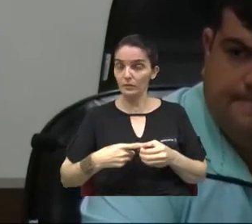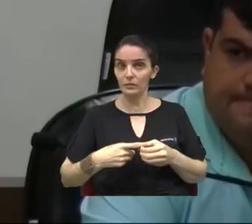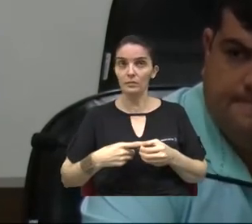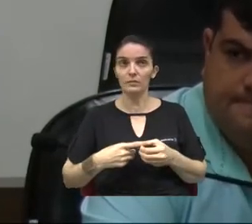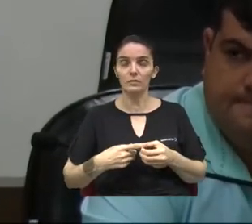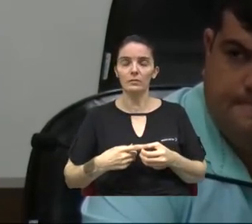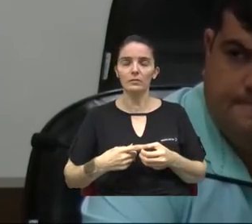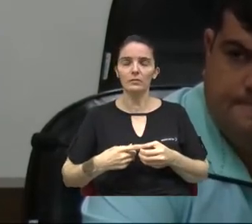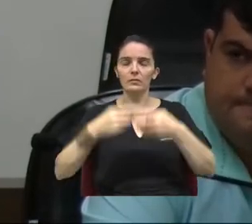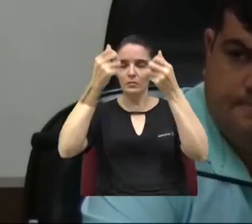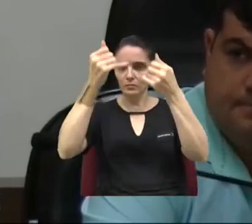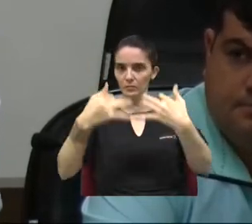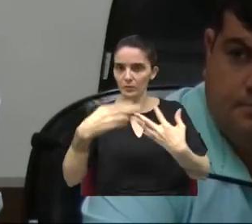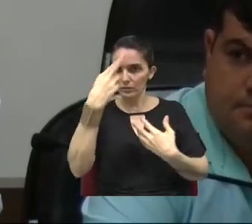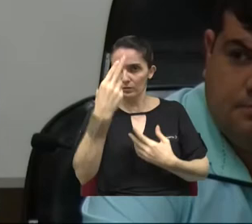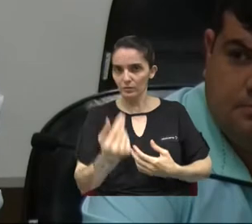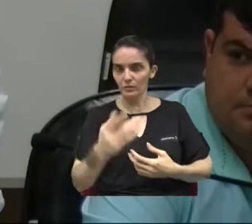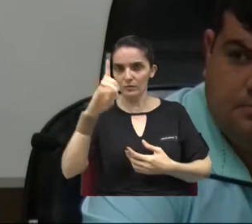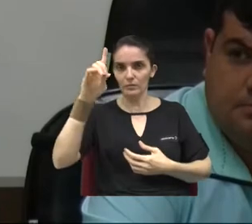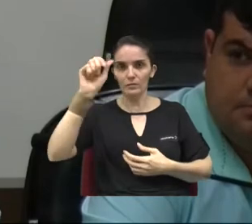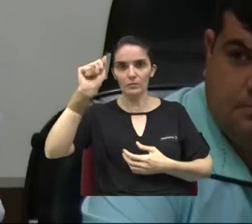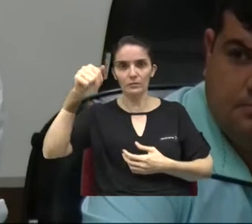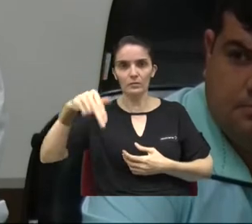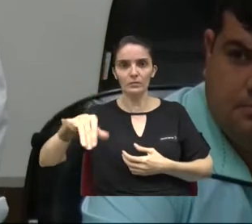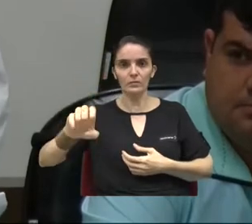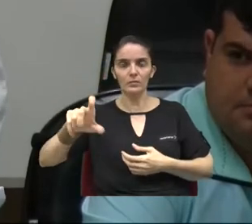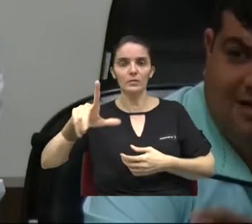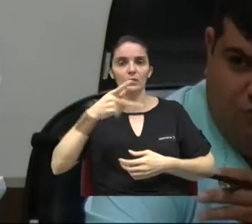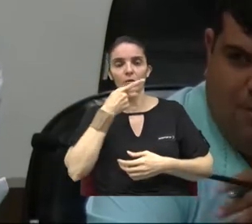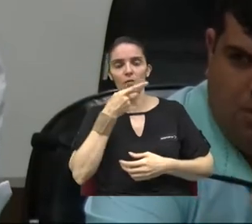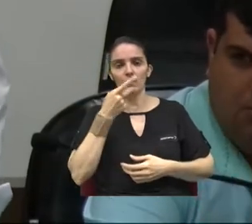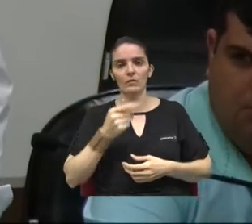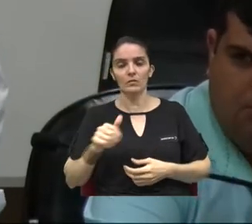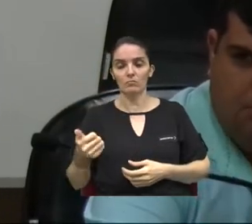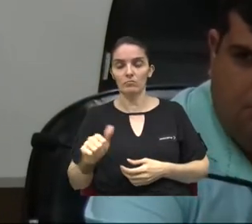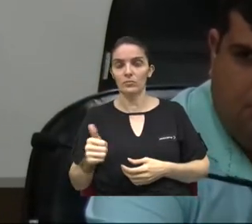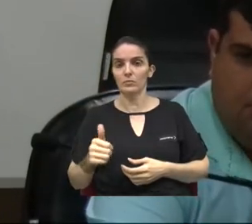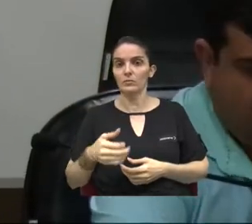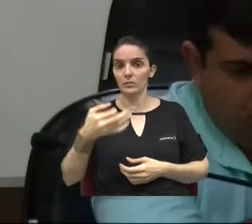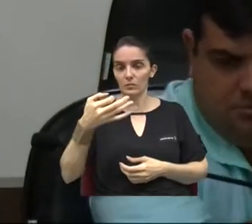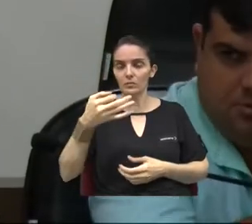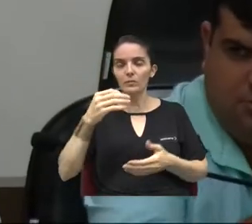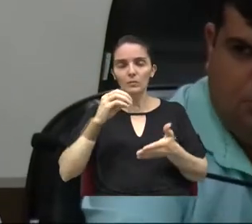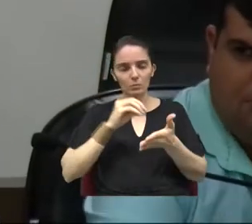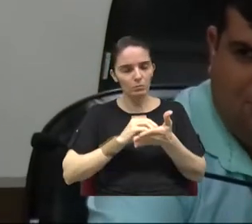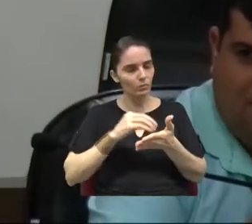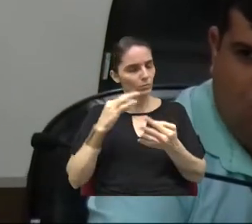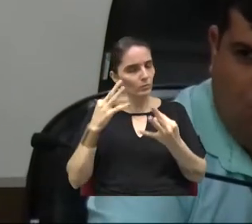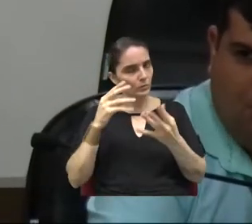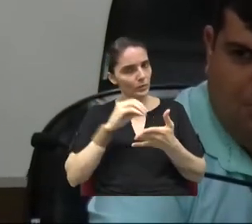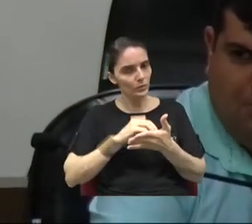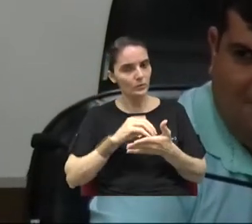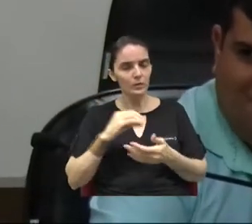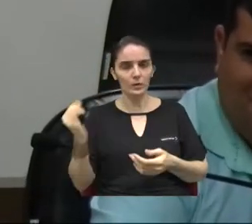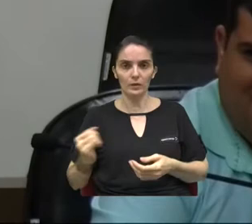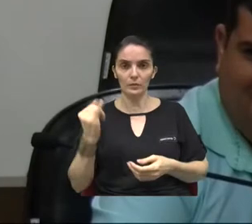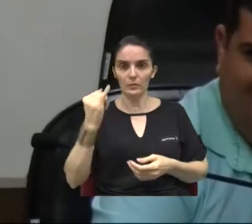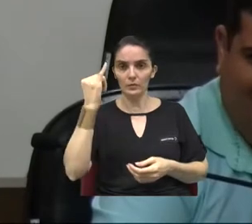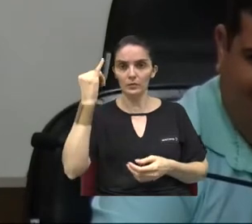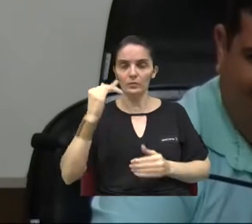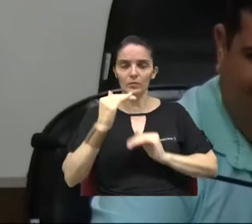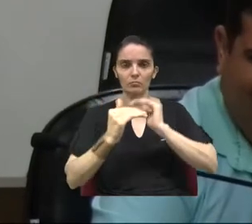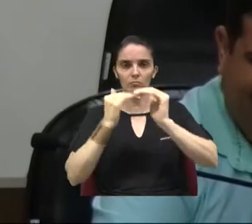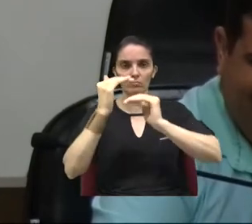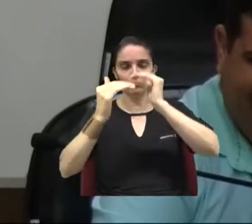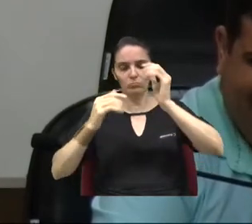com a explicação do doutor Daniel, vai ser uma permuta com avaliações incluso no projeto, importante para a cidade e para o desenvolvimento